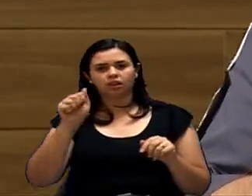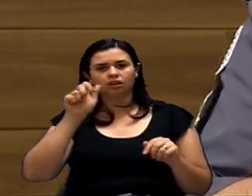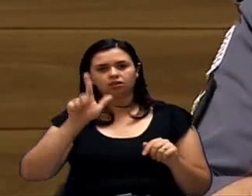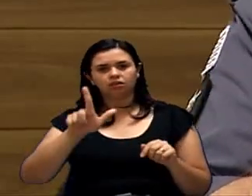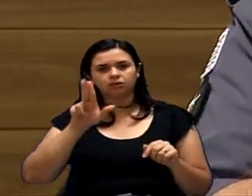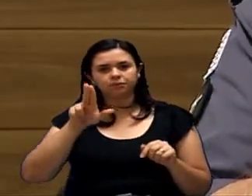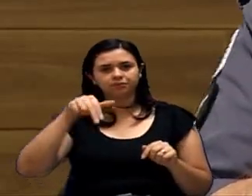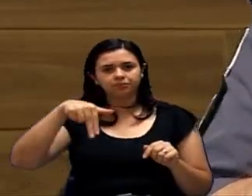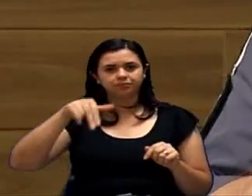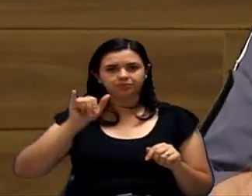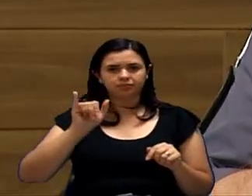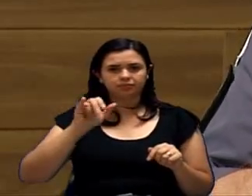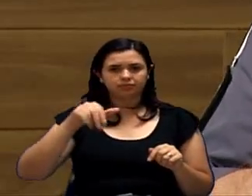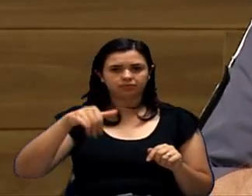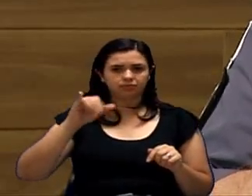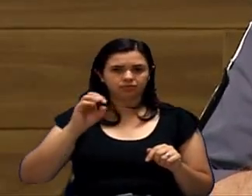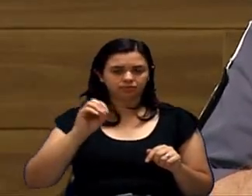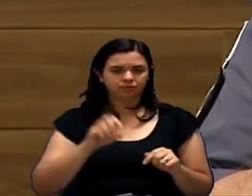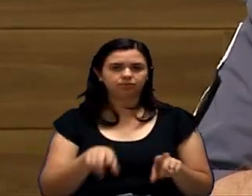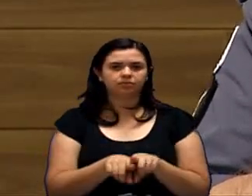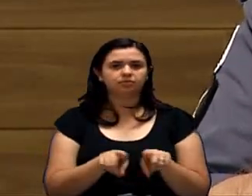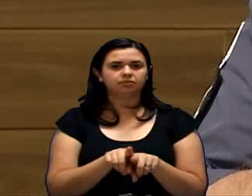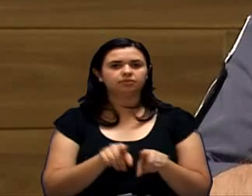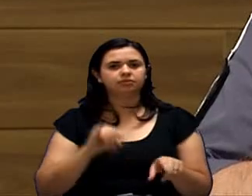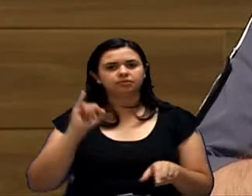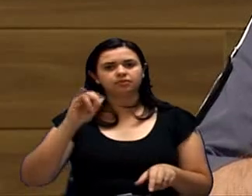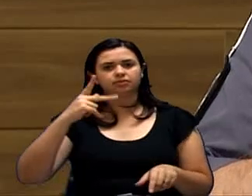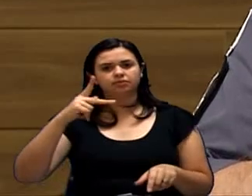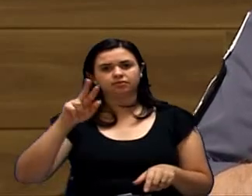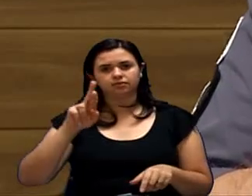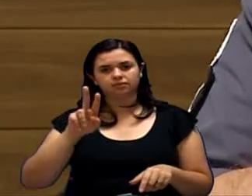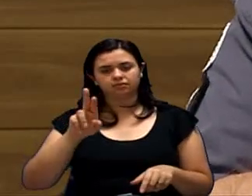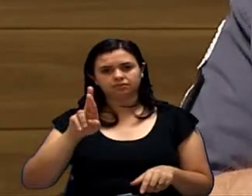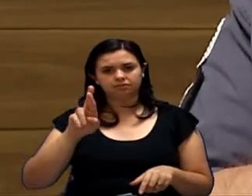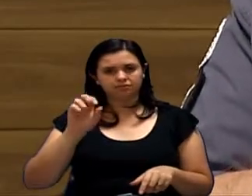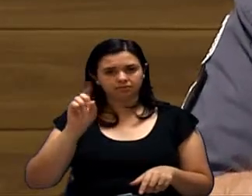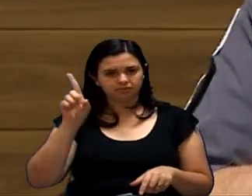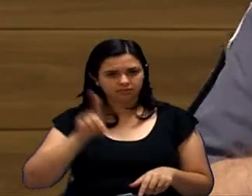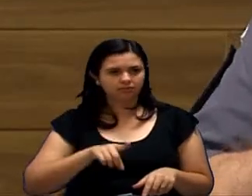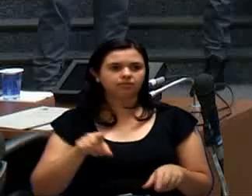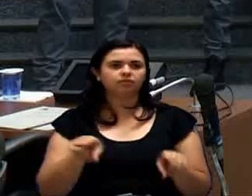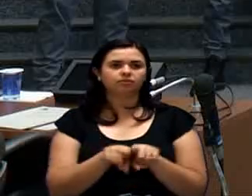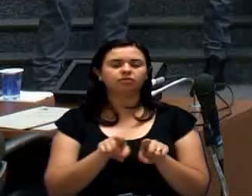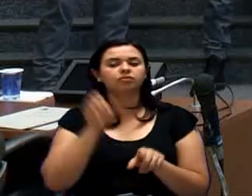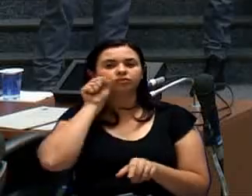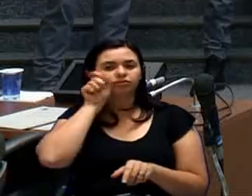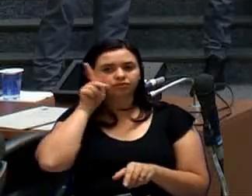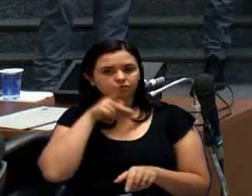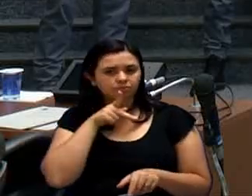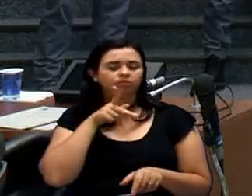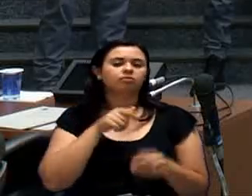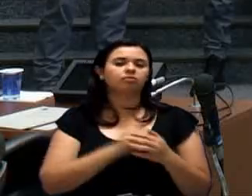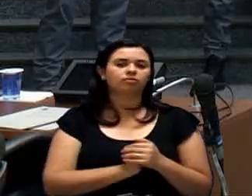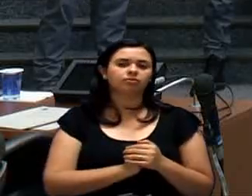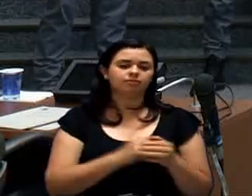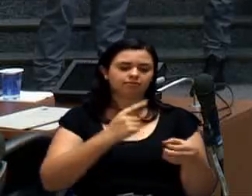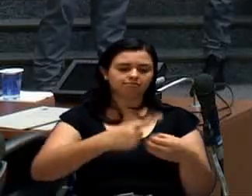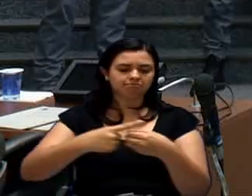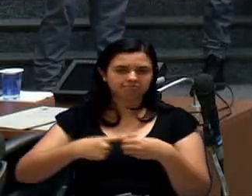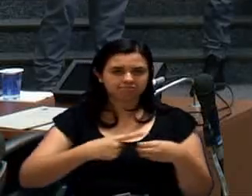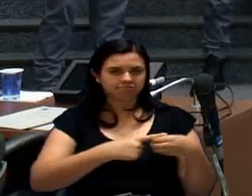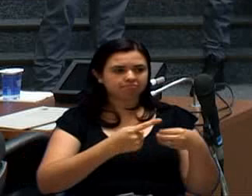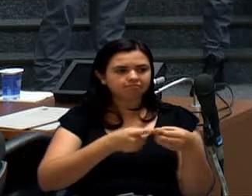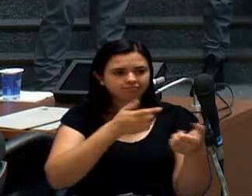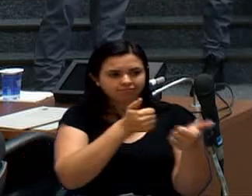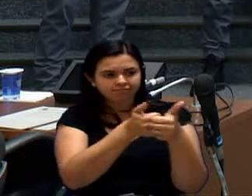Iperó, com os municípios limítrofes, né? Salto de Pirapora. Então, essa região